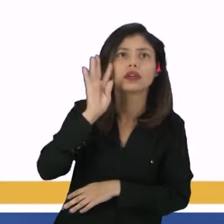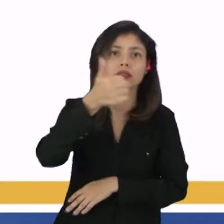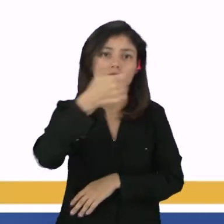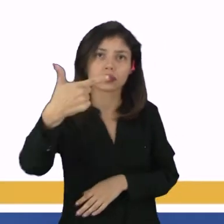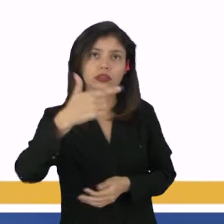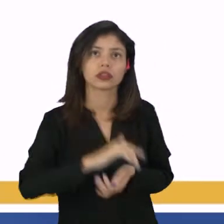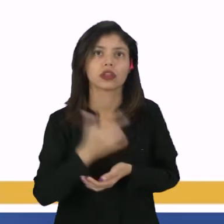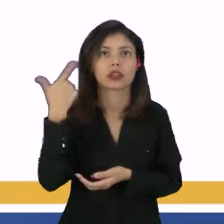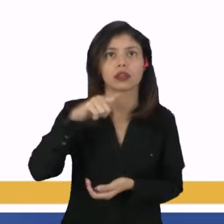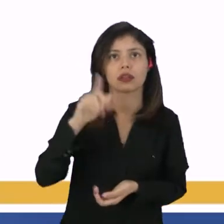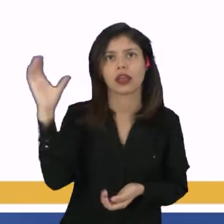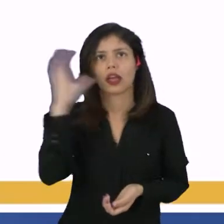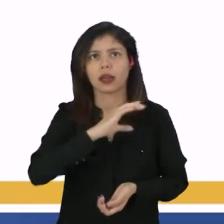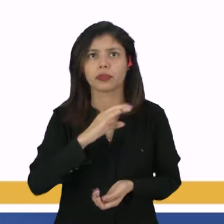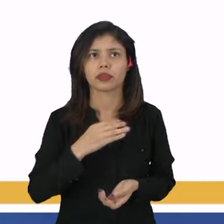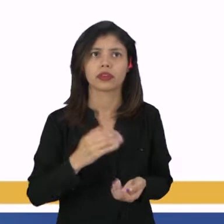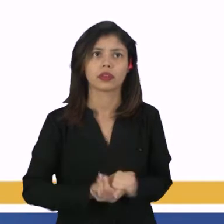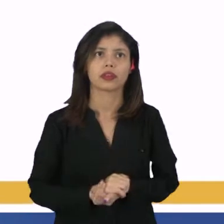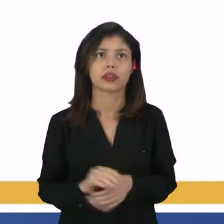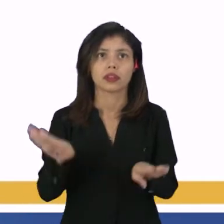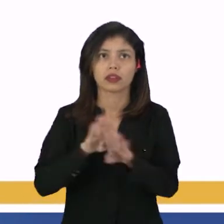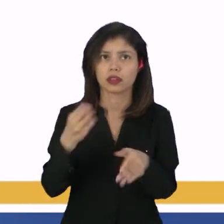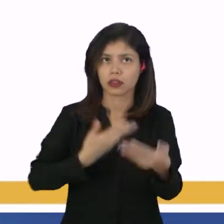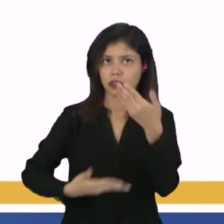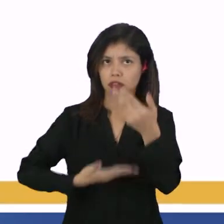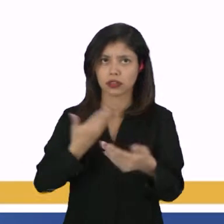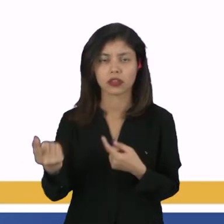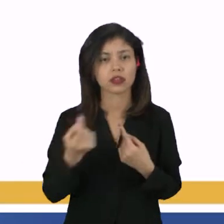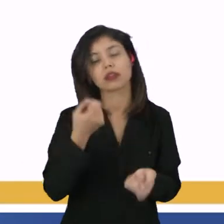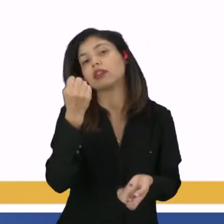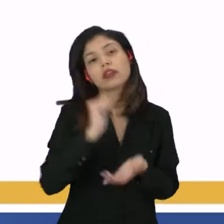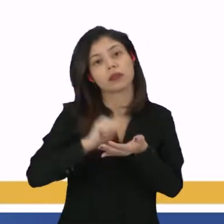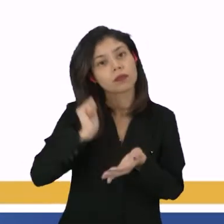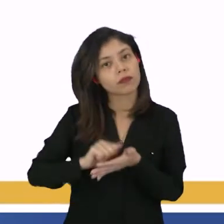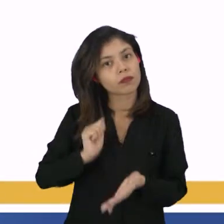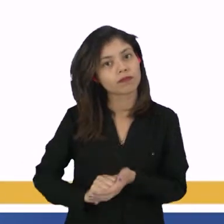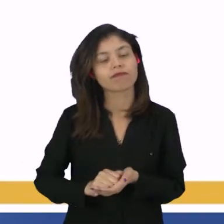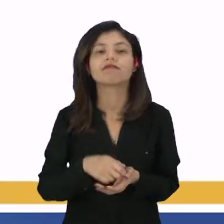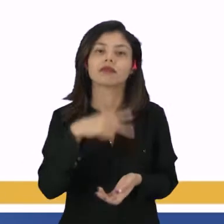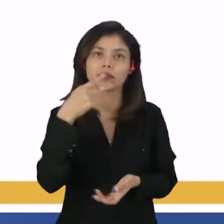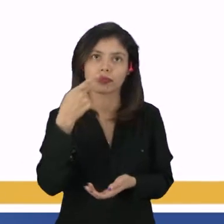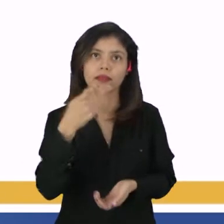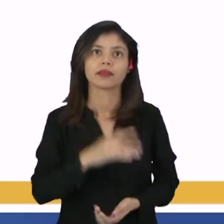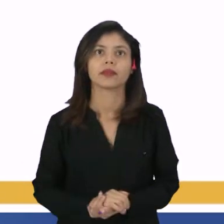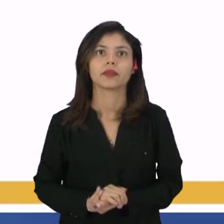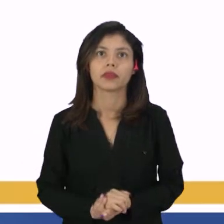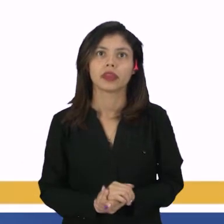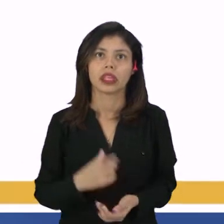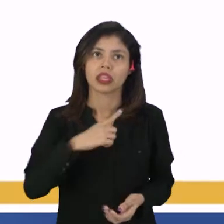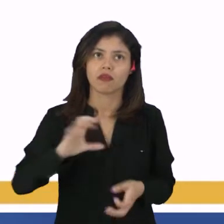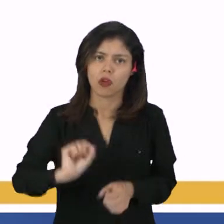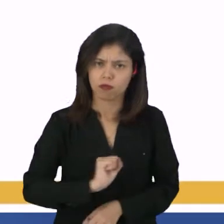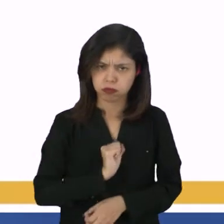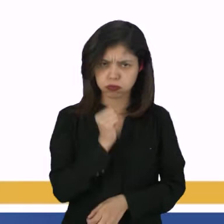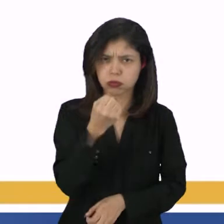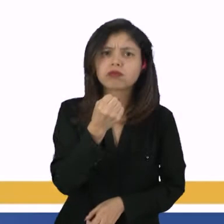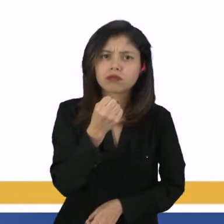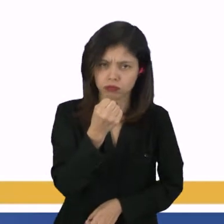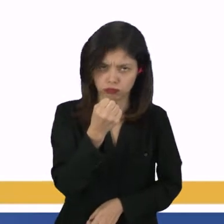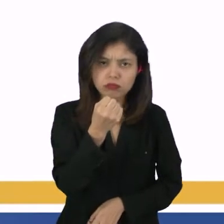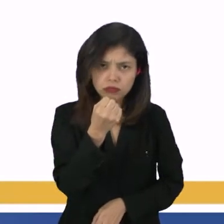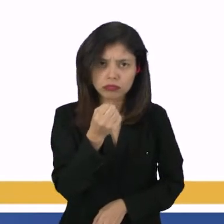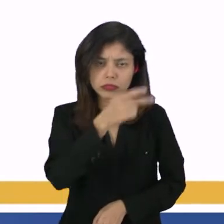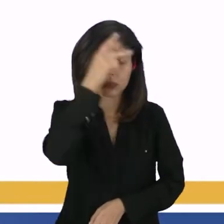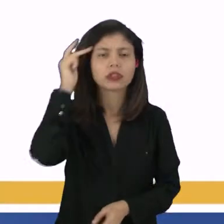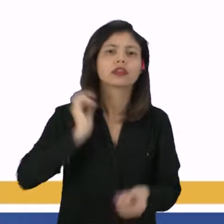quarta-feira 12 ganhou rápida repercussão com compartilhamentos e comentários e provocou revolta entre os movimentos